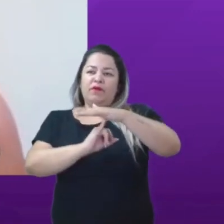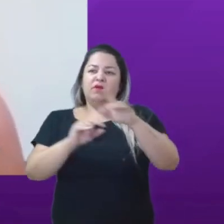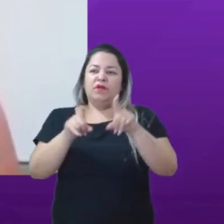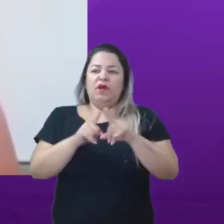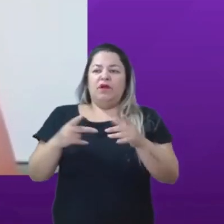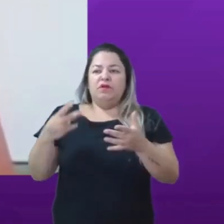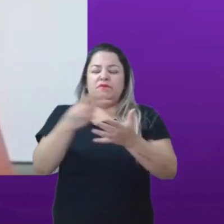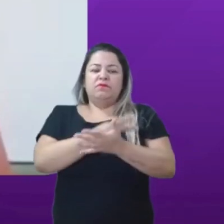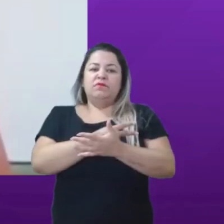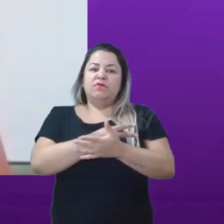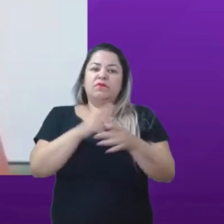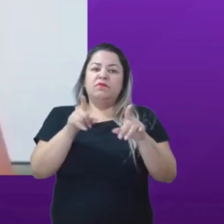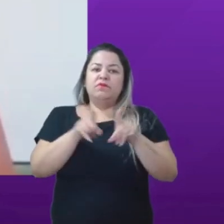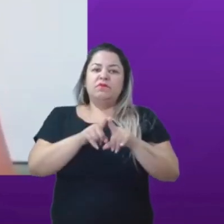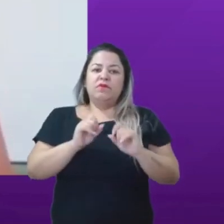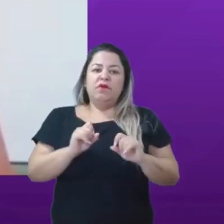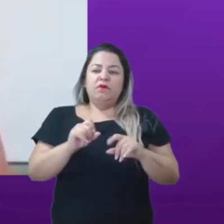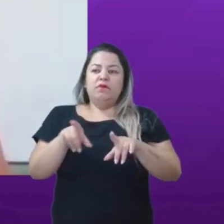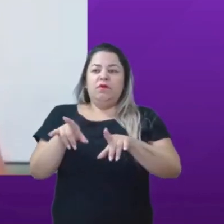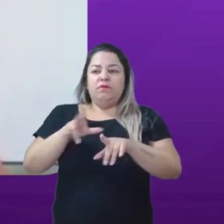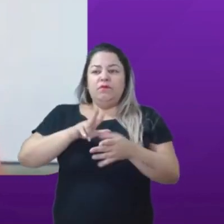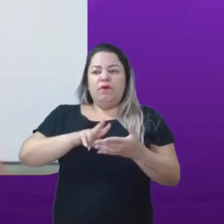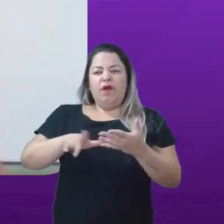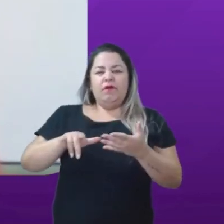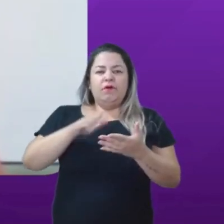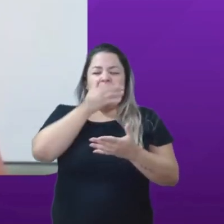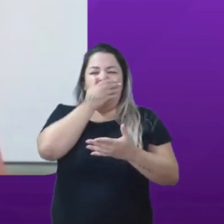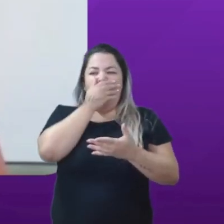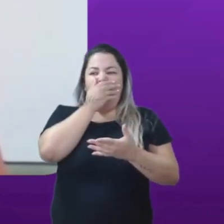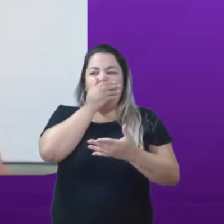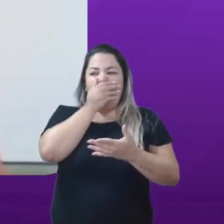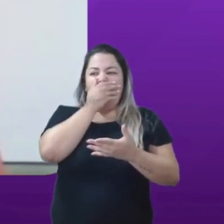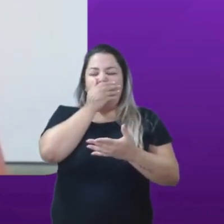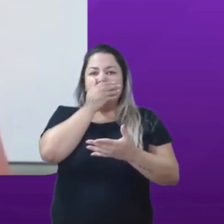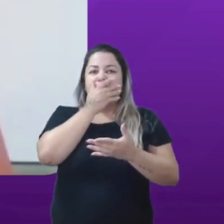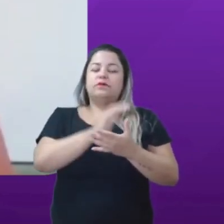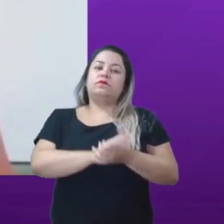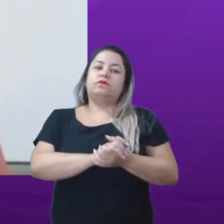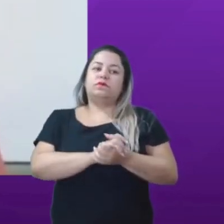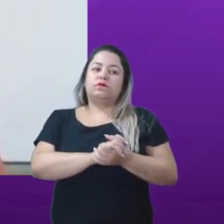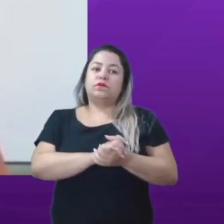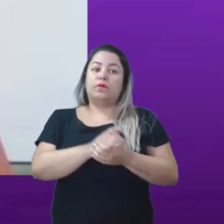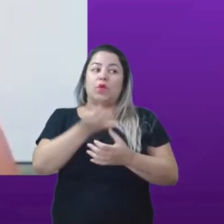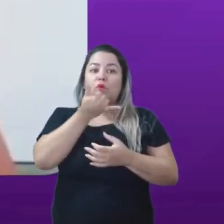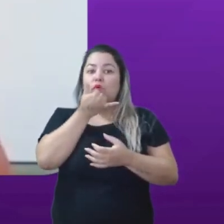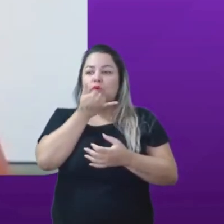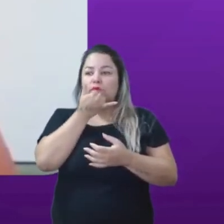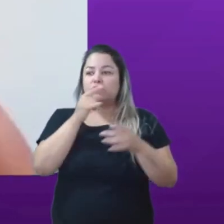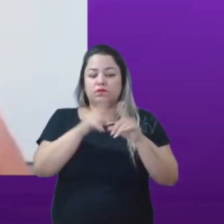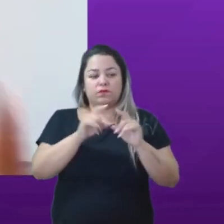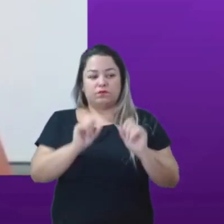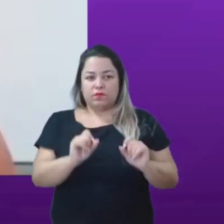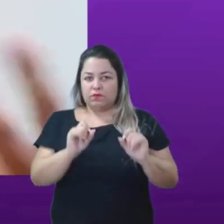essa dinâmica do racismo estrutural que traz essa perspectiva da ideologia sobre como essa